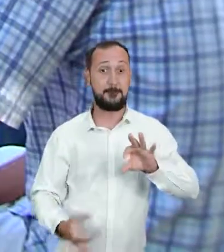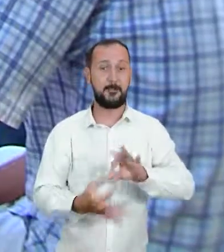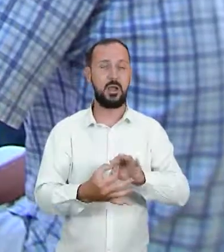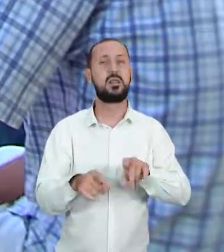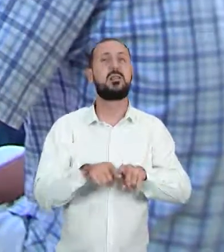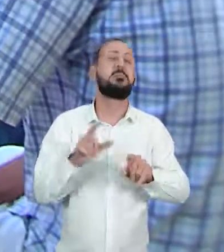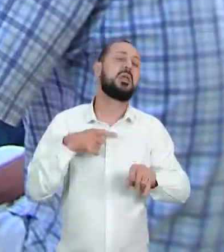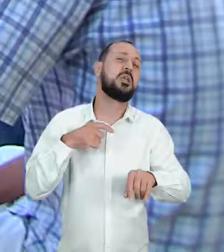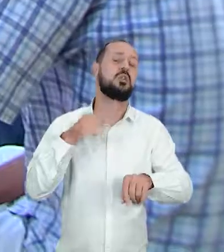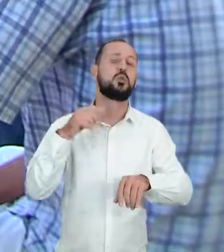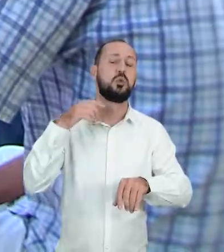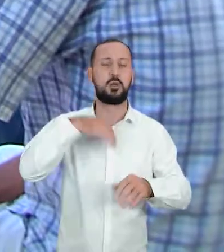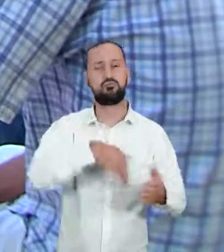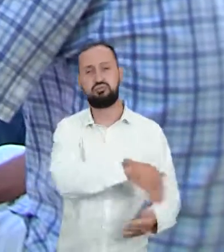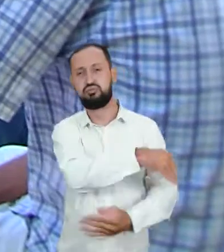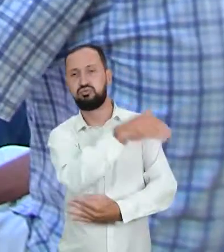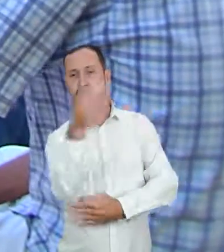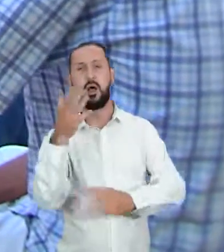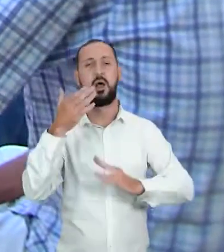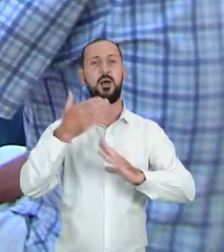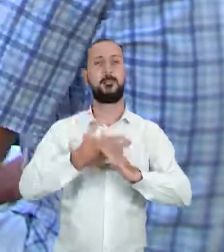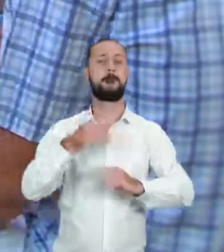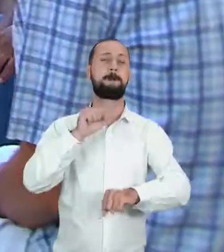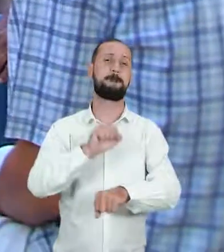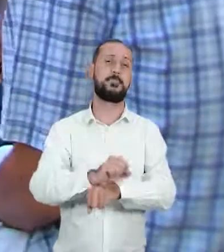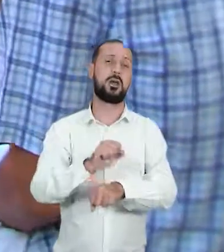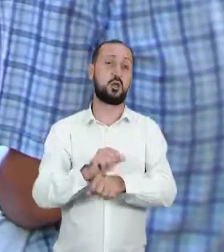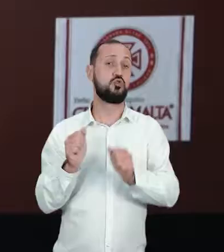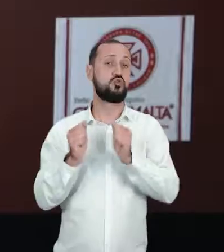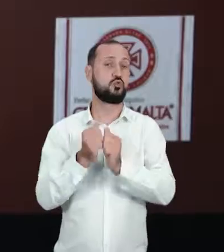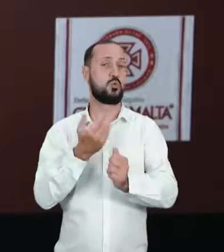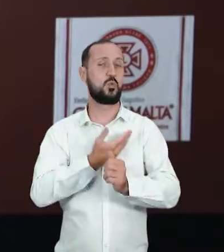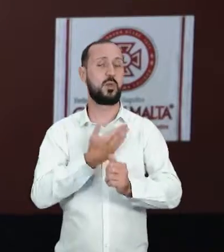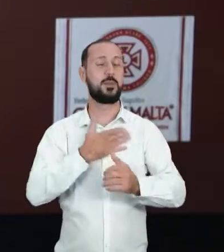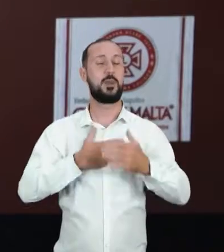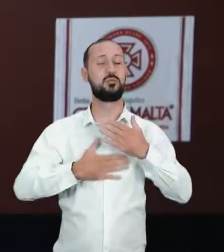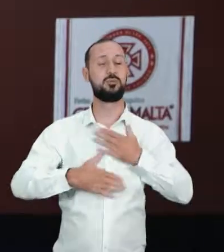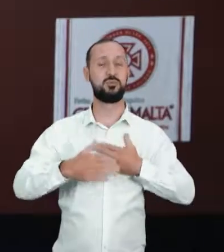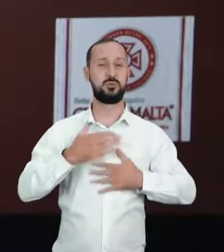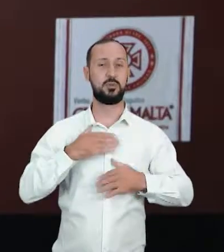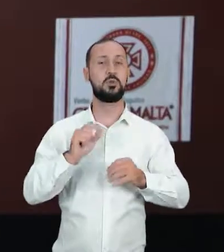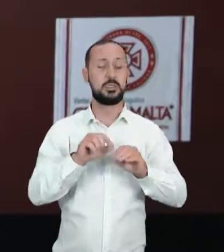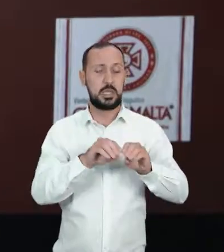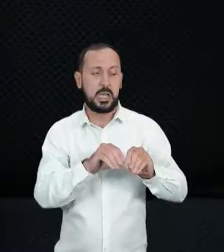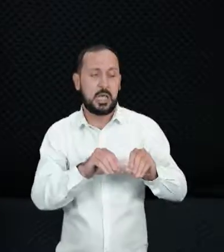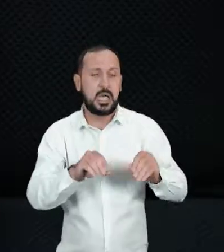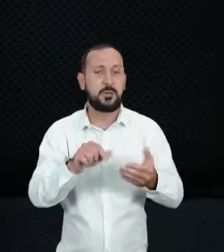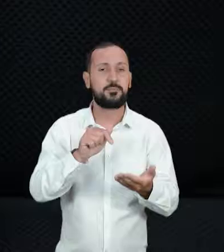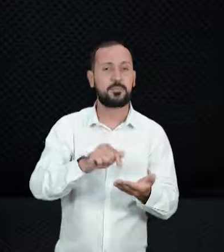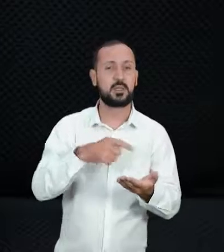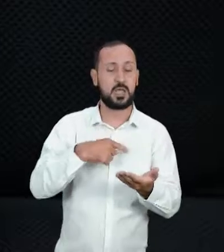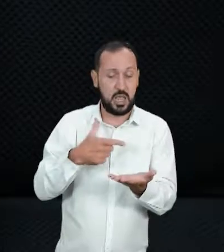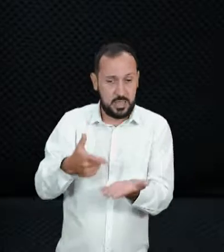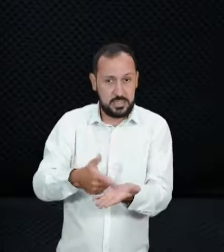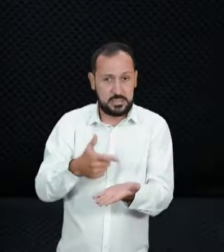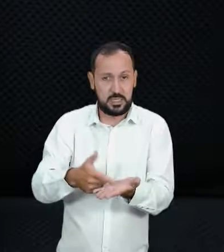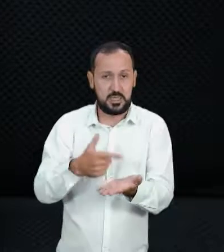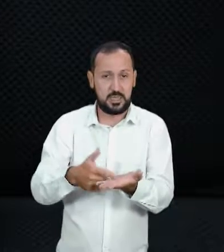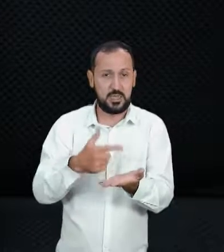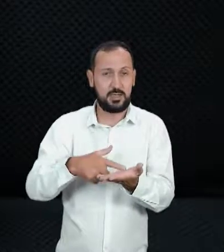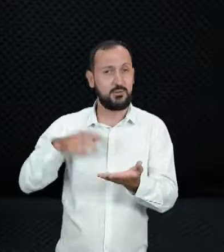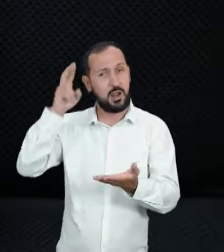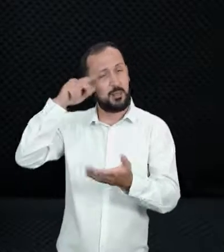aquela pausa durante o dia para descansar com os amigos. Toda essa magia que envolve a erva mate é atribuída nesse